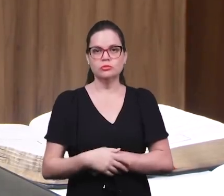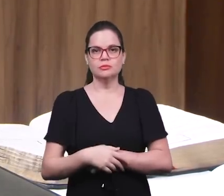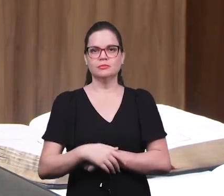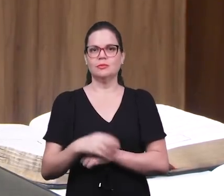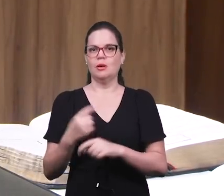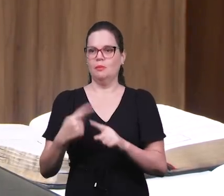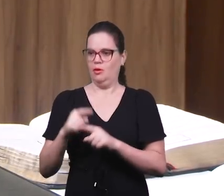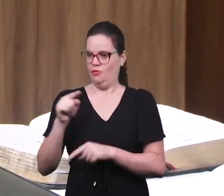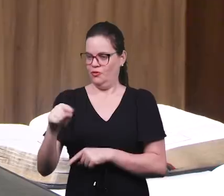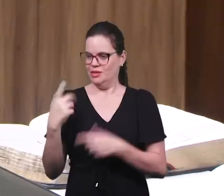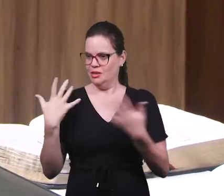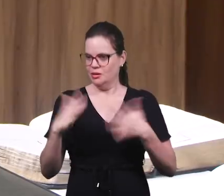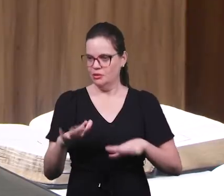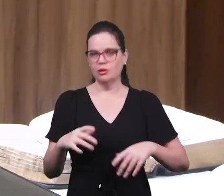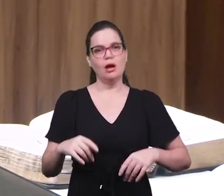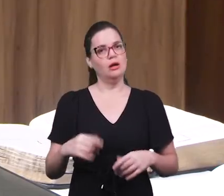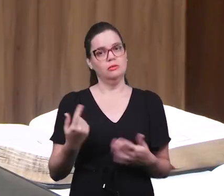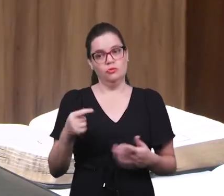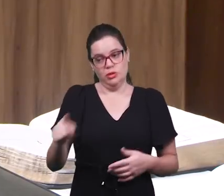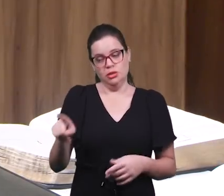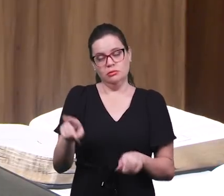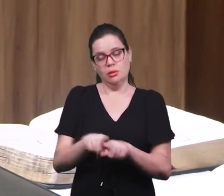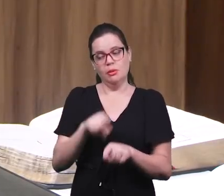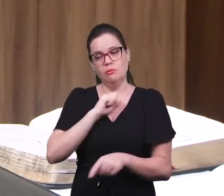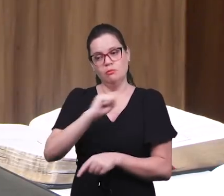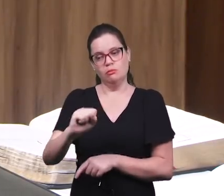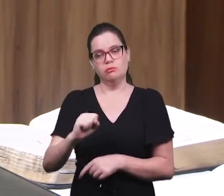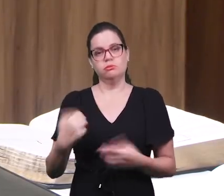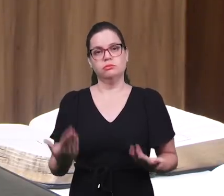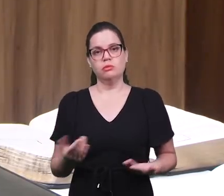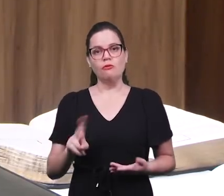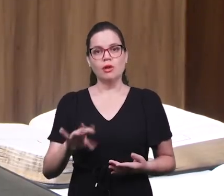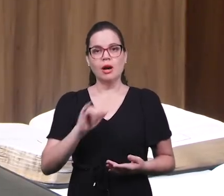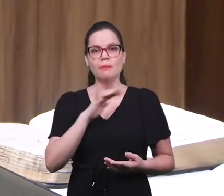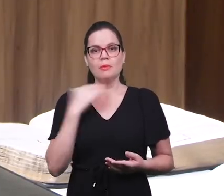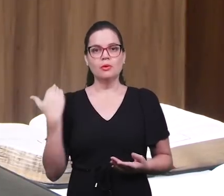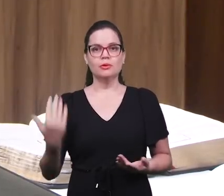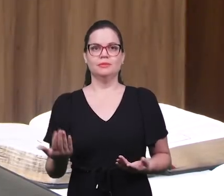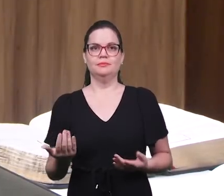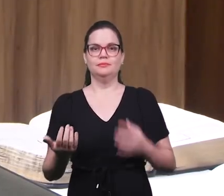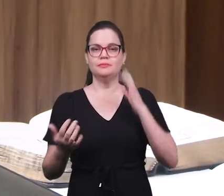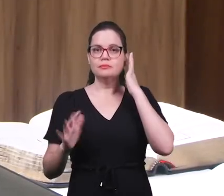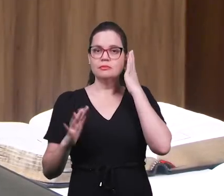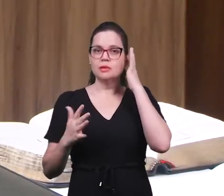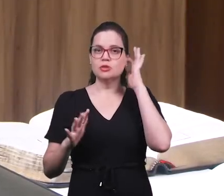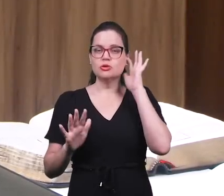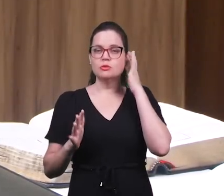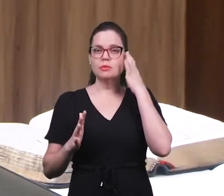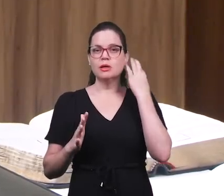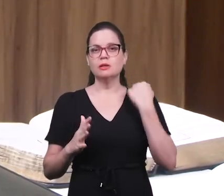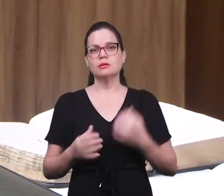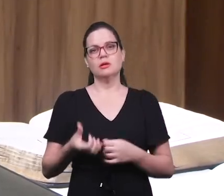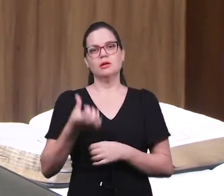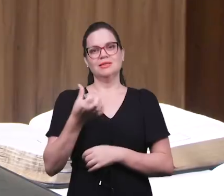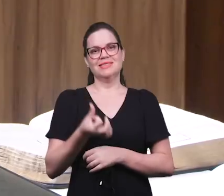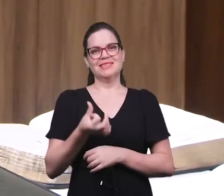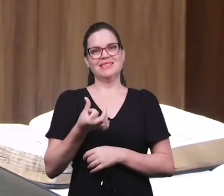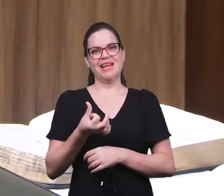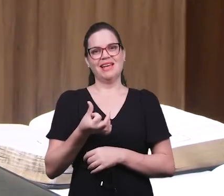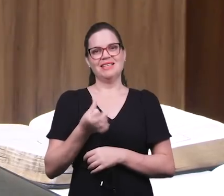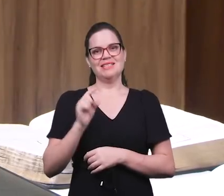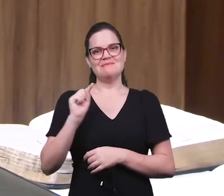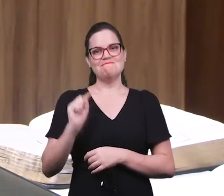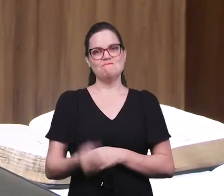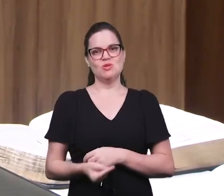executar aqueles que ele mandou executar? Ele mandou executar os soldados todos. Né? Então, nisso aí, 6.600 homens foram